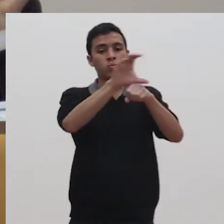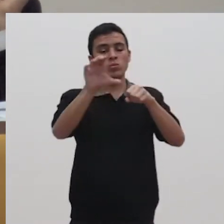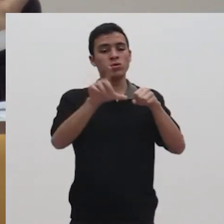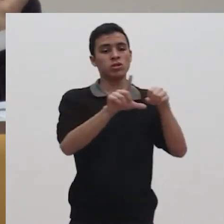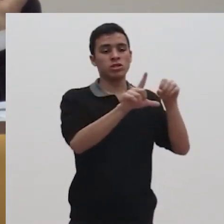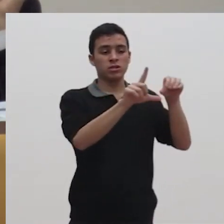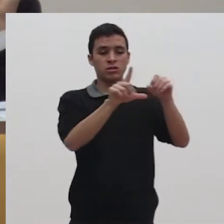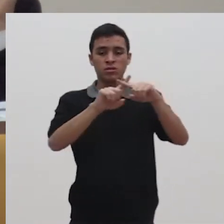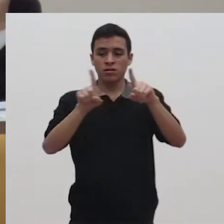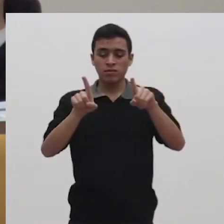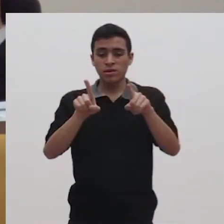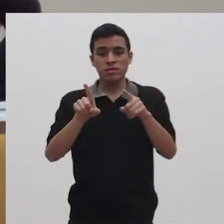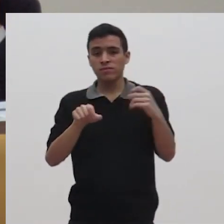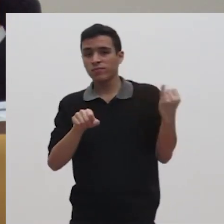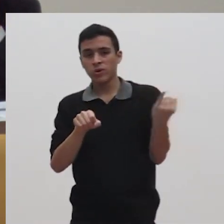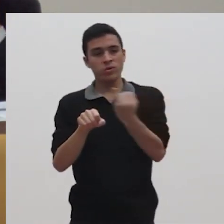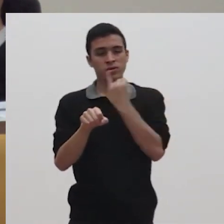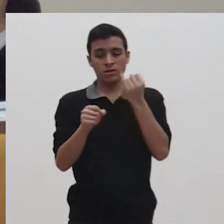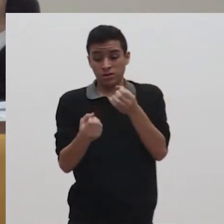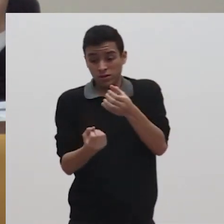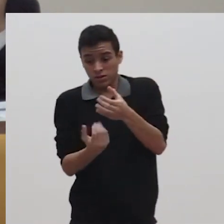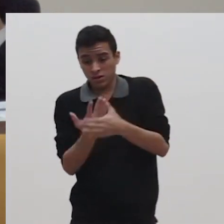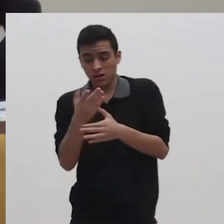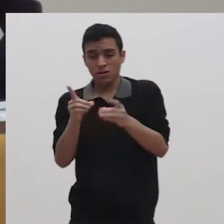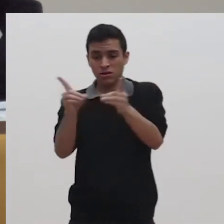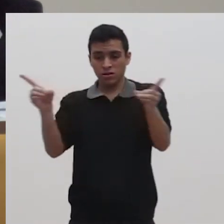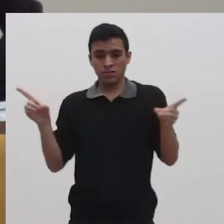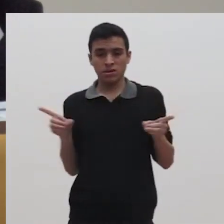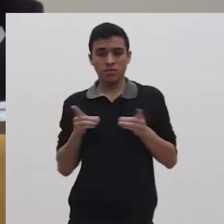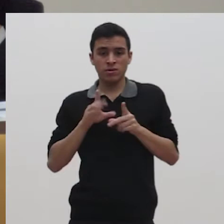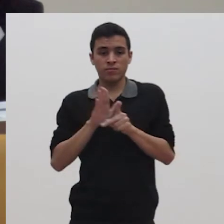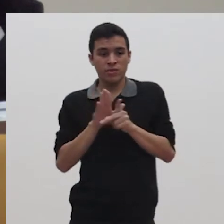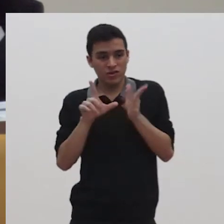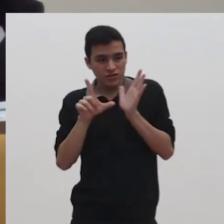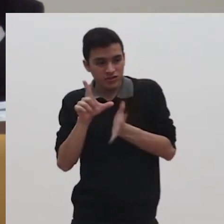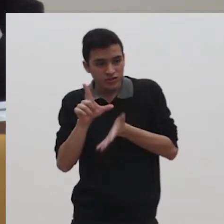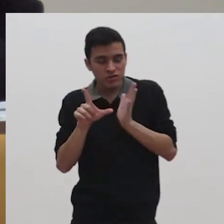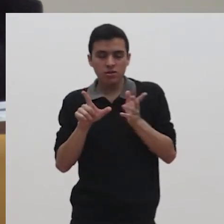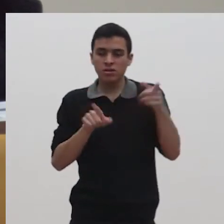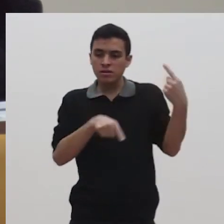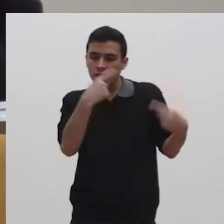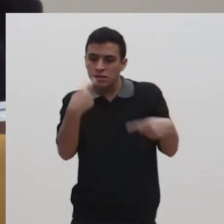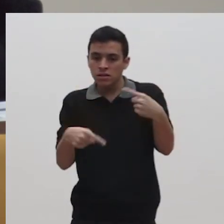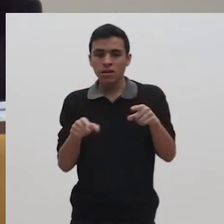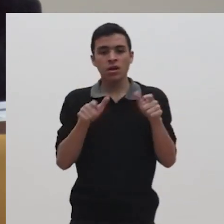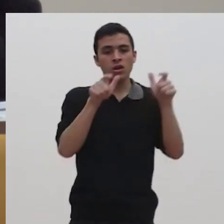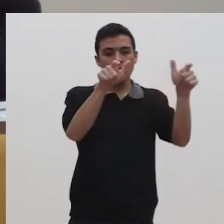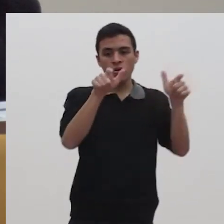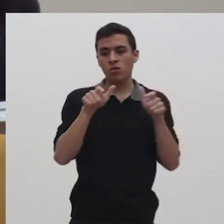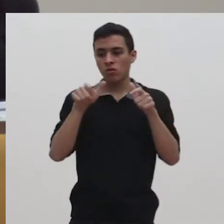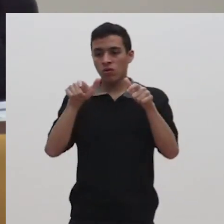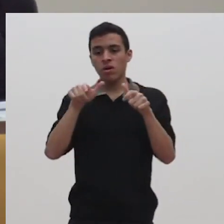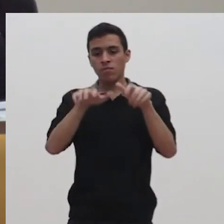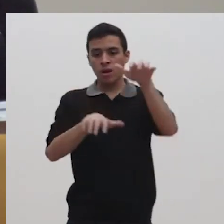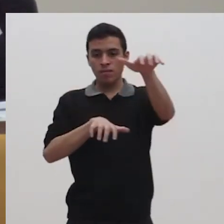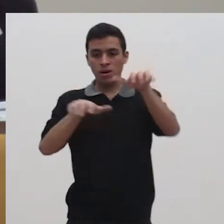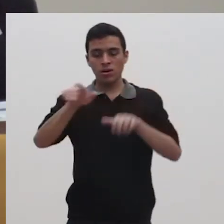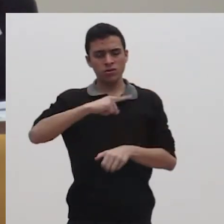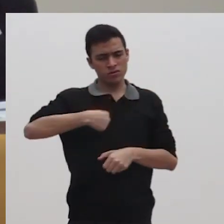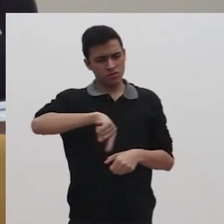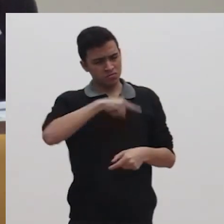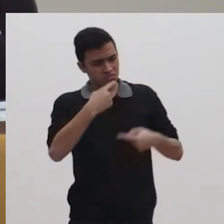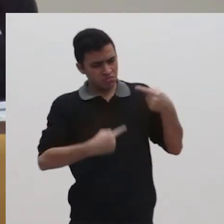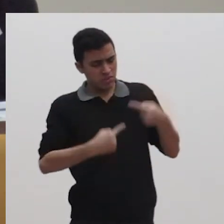aí foi um passo muito importante ter criado o Departamento de Letras Libras, e essa discussão de em que lugar ele ficaria, nós